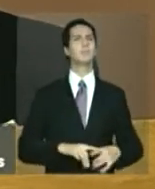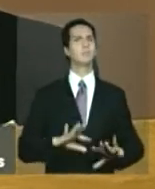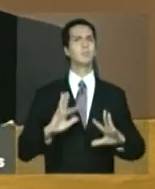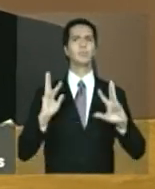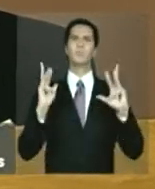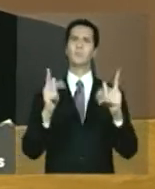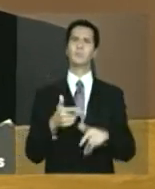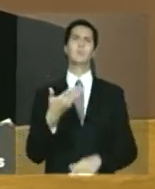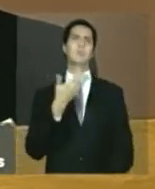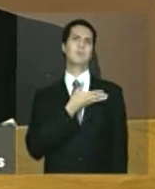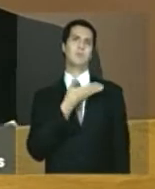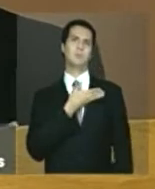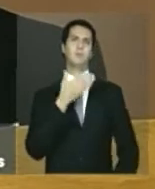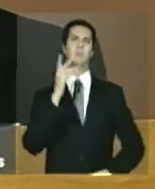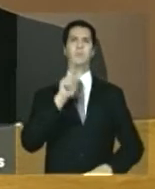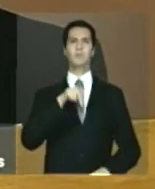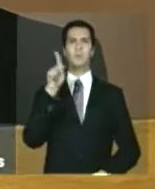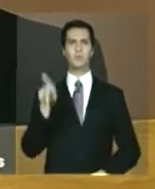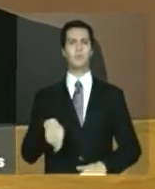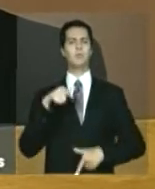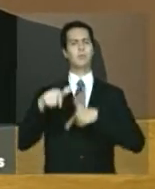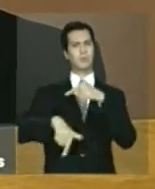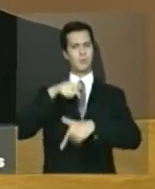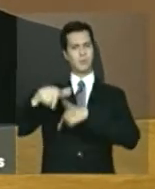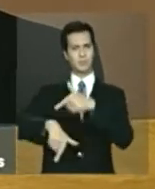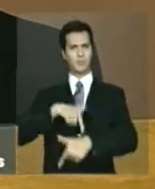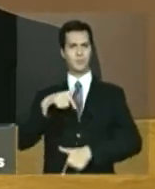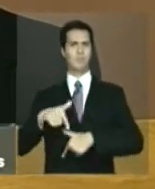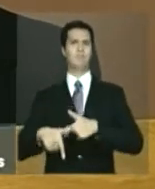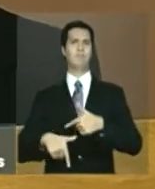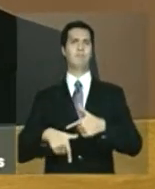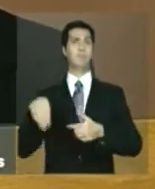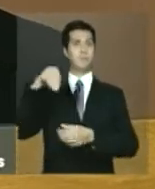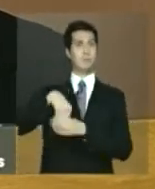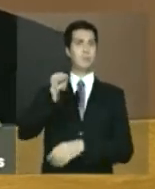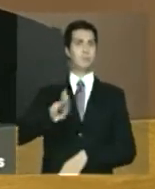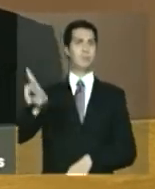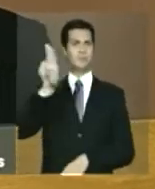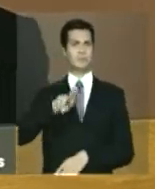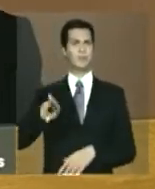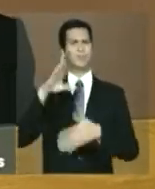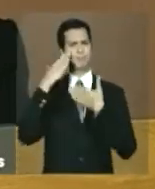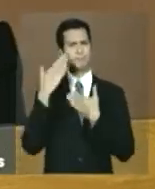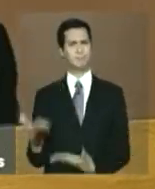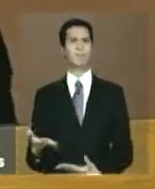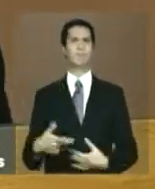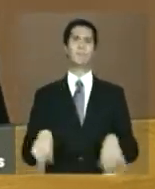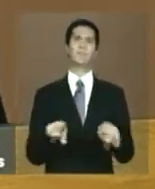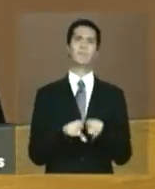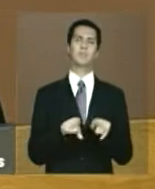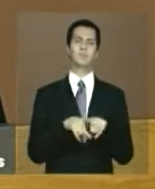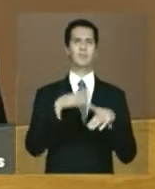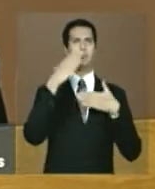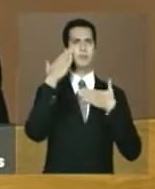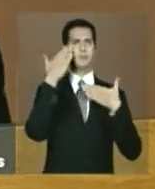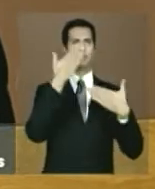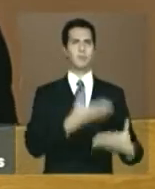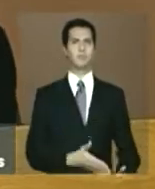as minhas colegas professoras de Universidade eu quero agradecer